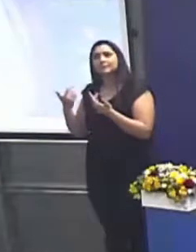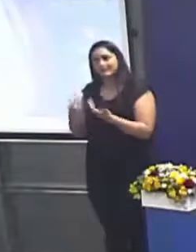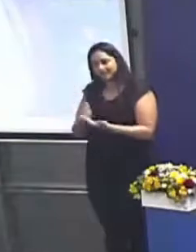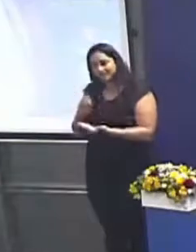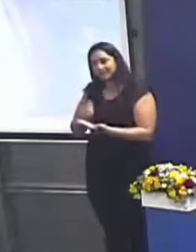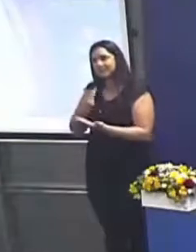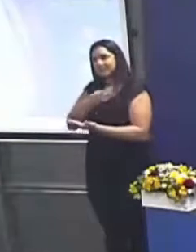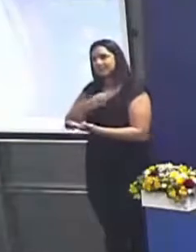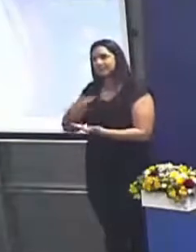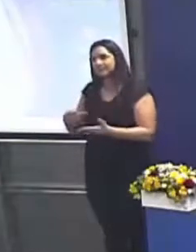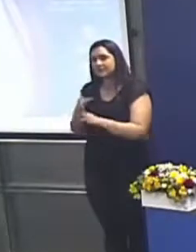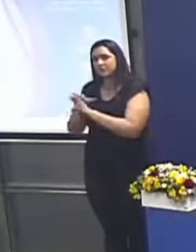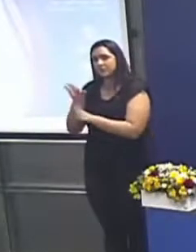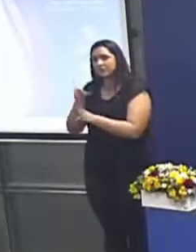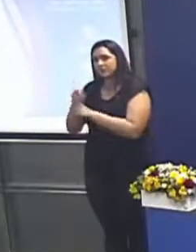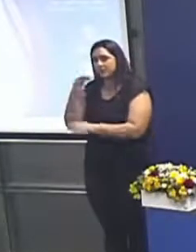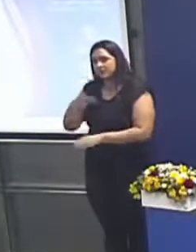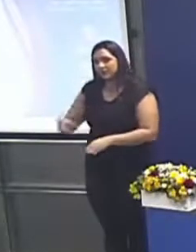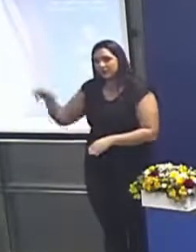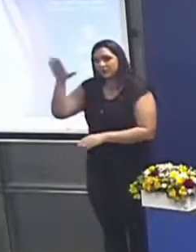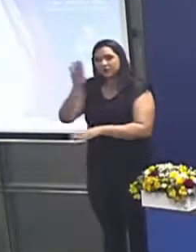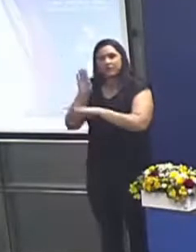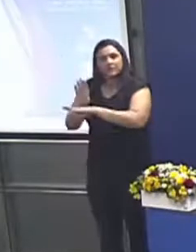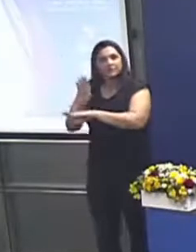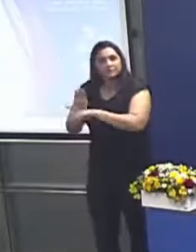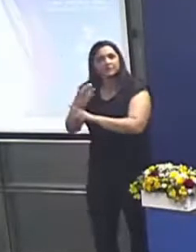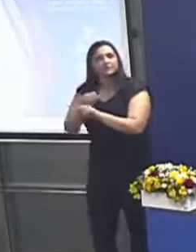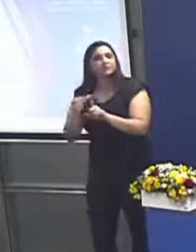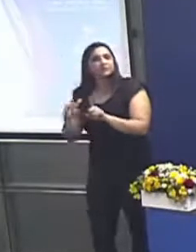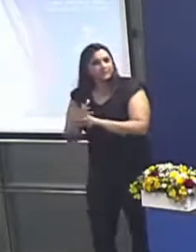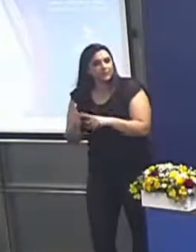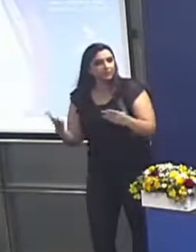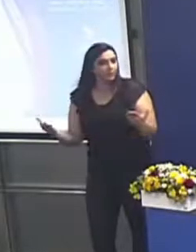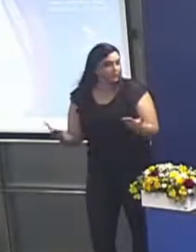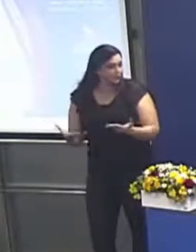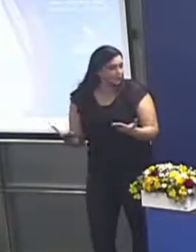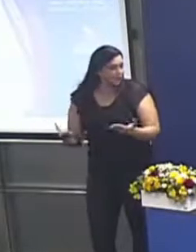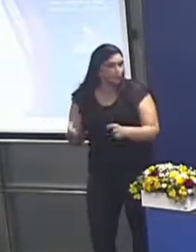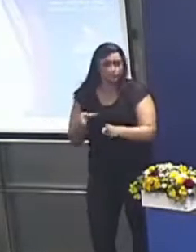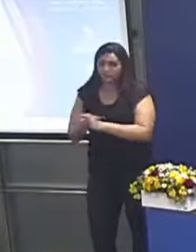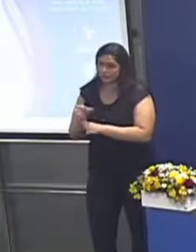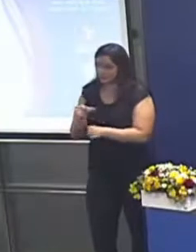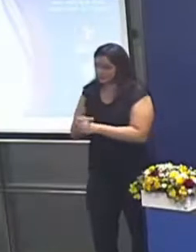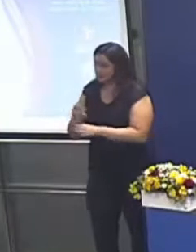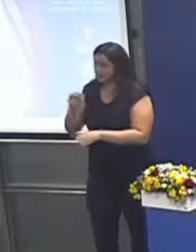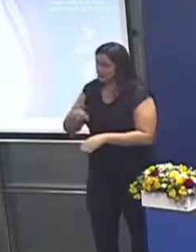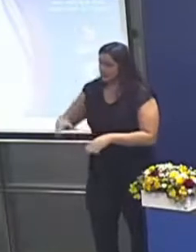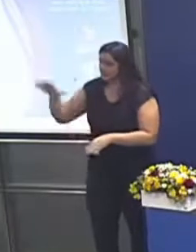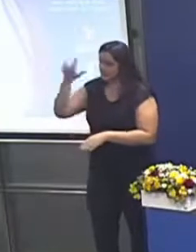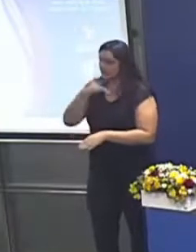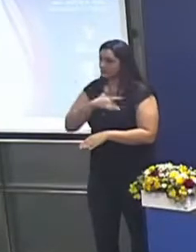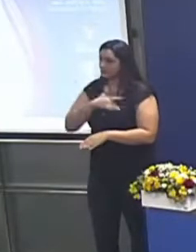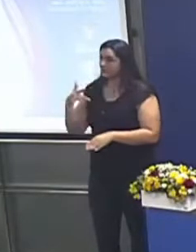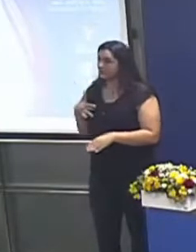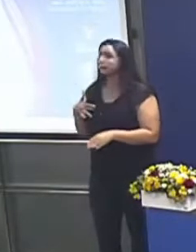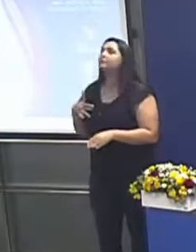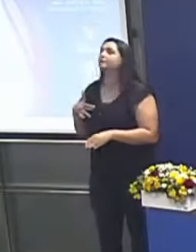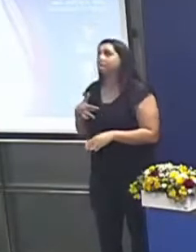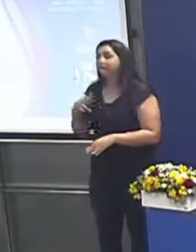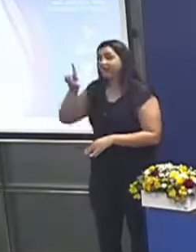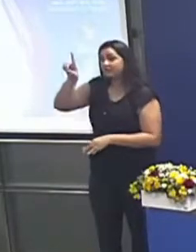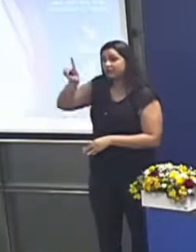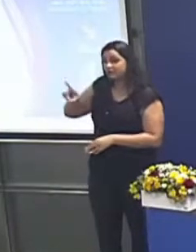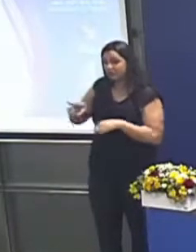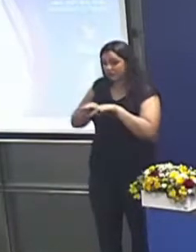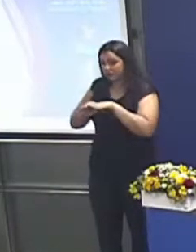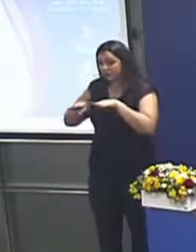na presidência do Conselho Nacional de Assistência Social. Hoje temos no Conselho Nacional de Saúde uma mesa